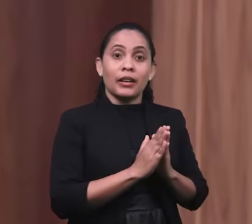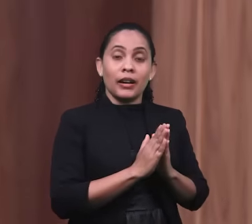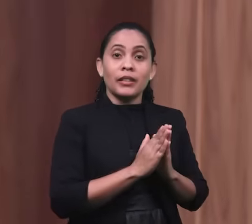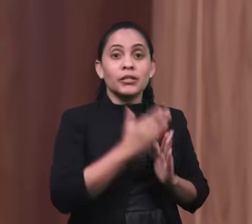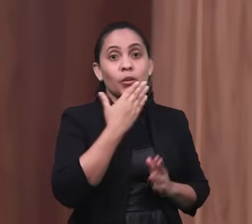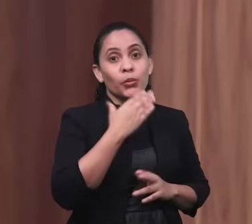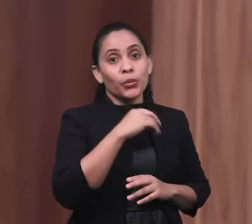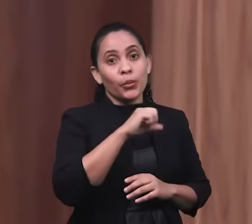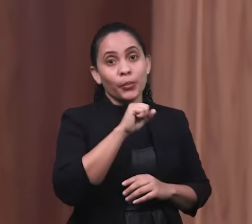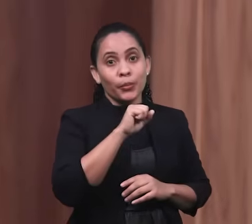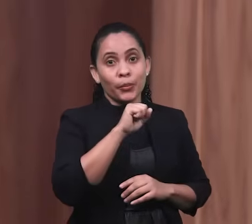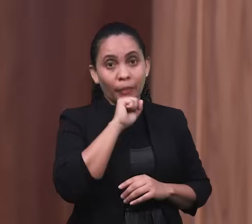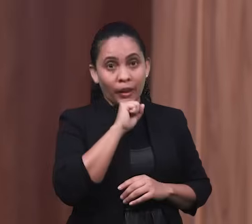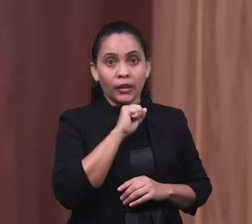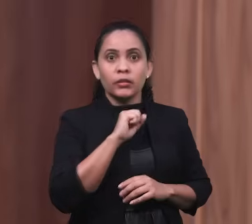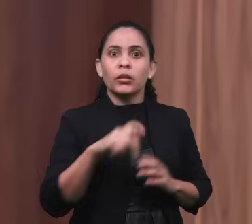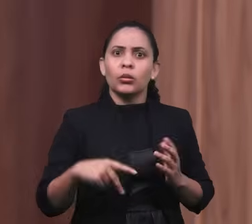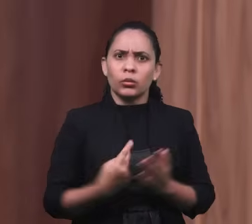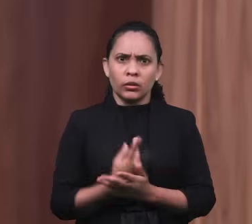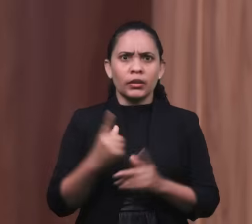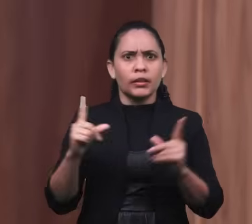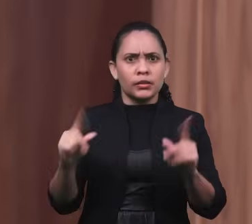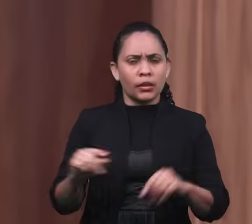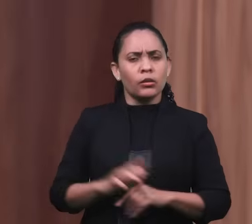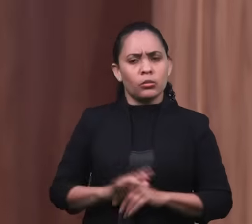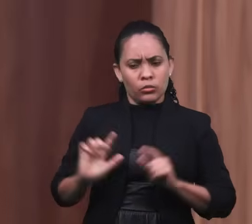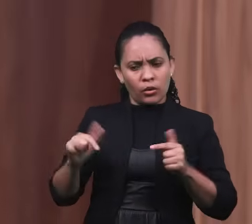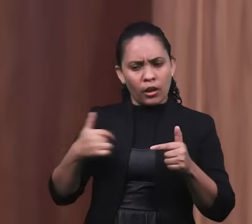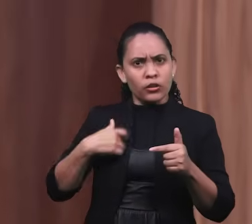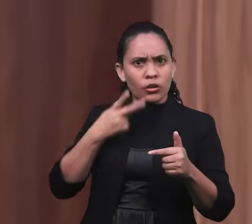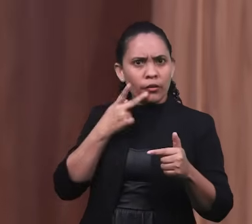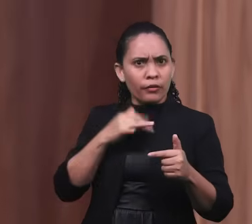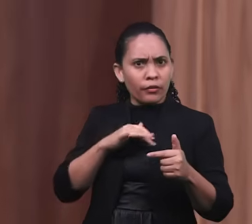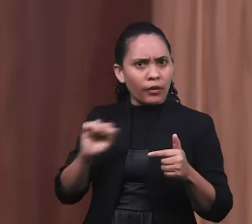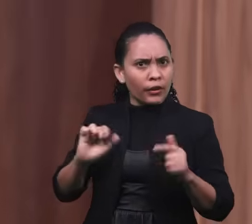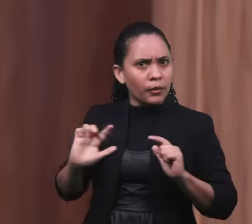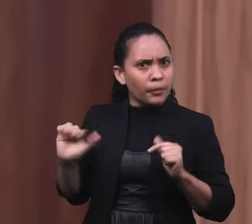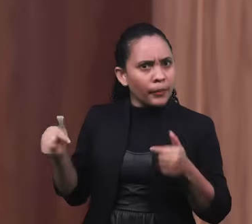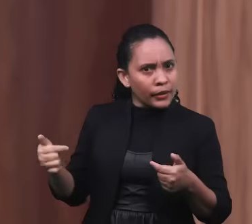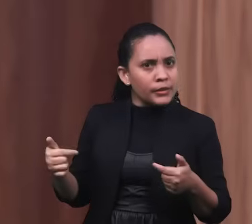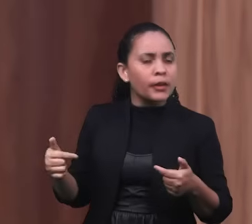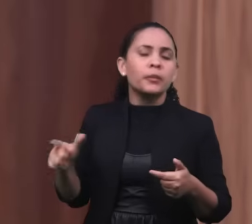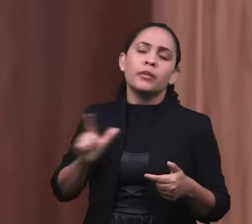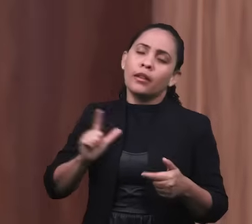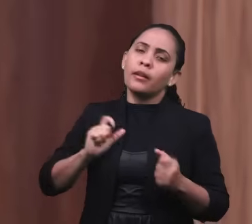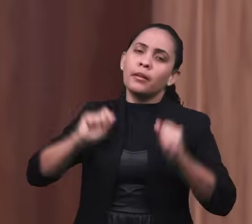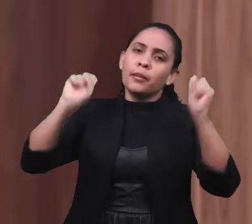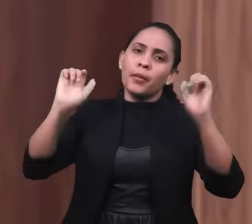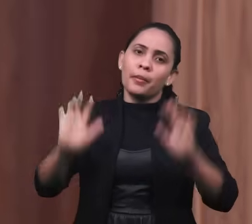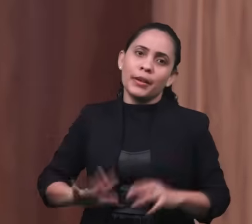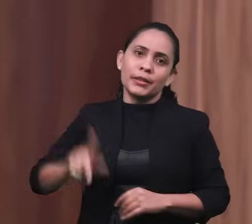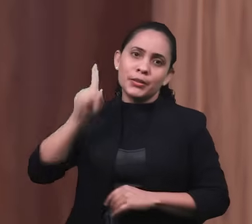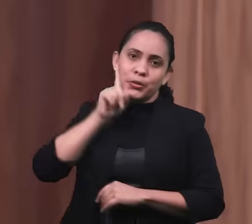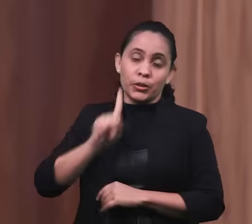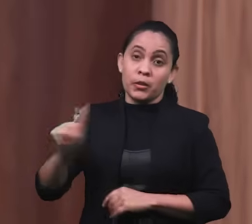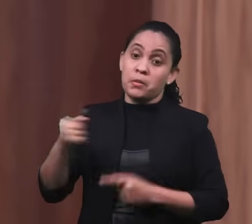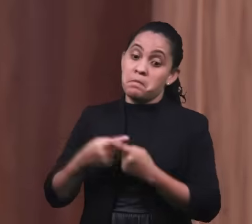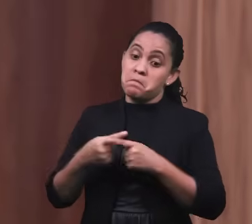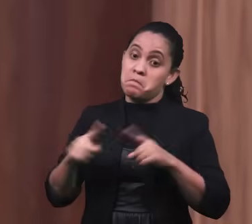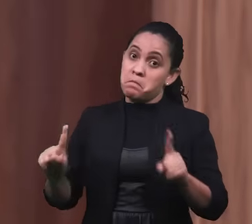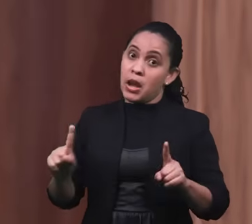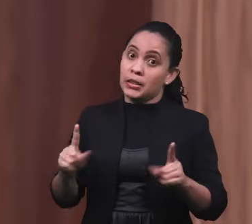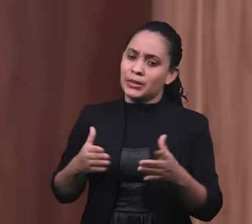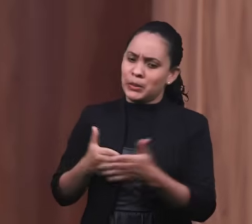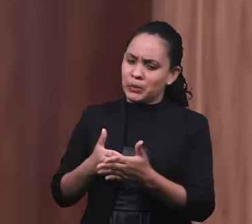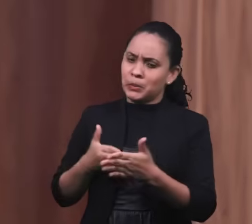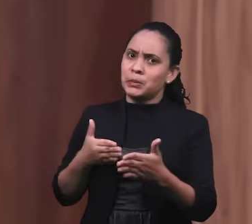Então isso é uma coisa que tem que acontecer. O Senhor vai operar, tem uma manifestação da parte de Deus, tem uma bênção da parte de Deus, mas aquilo que